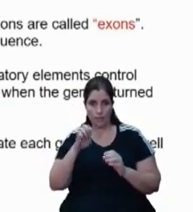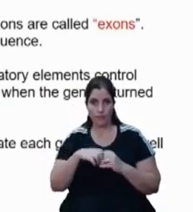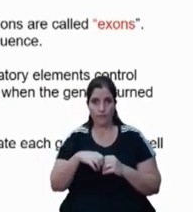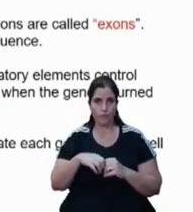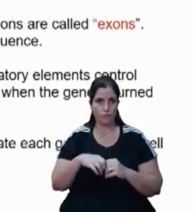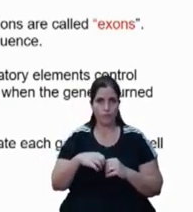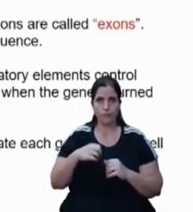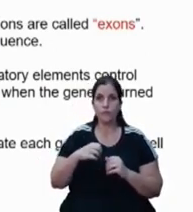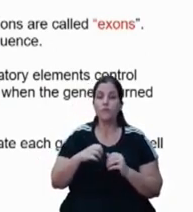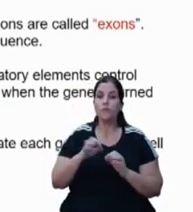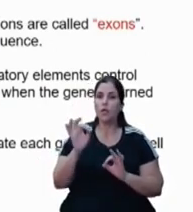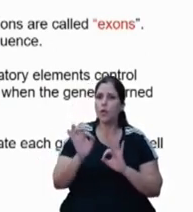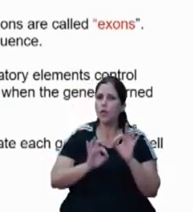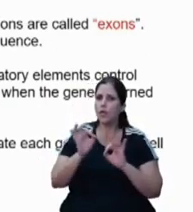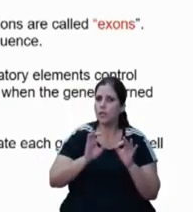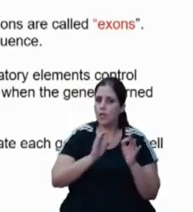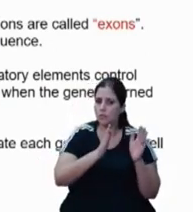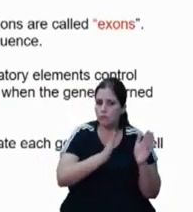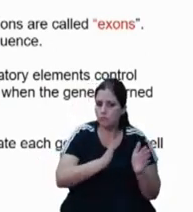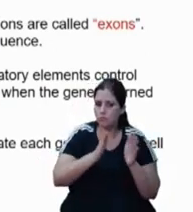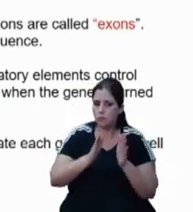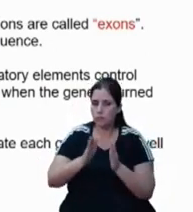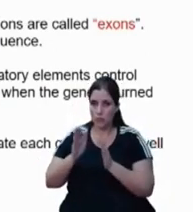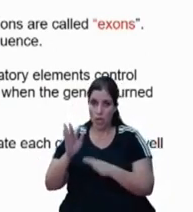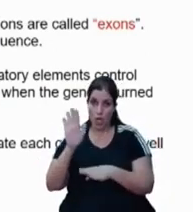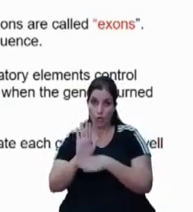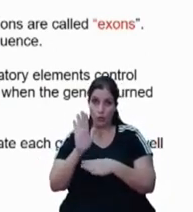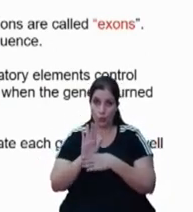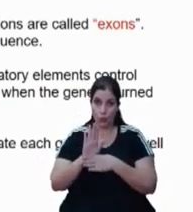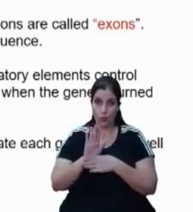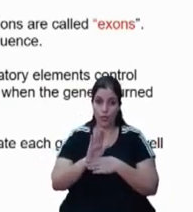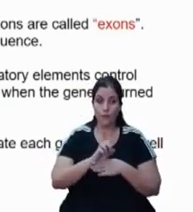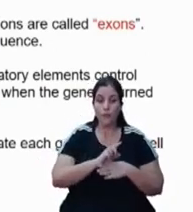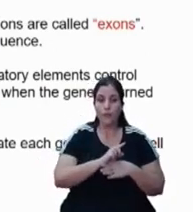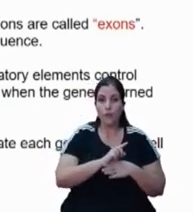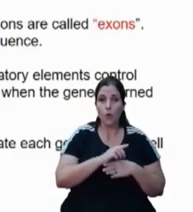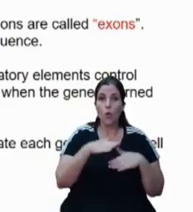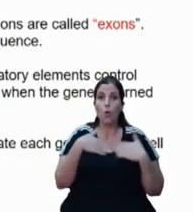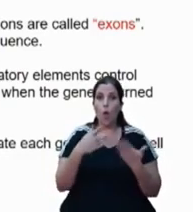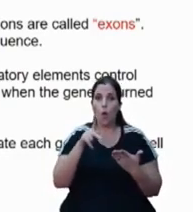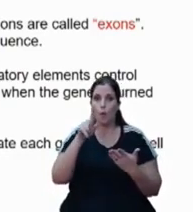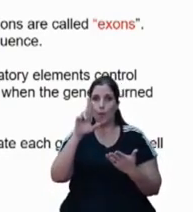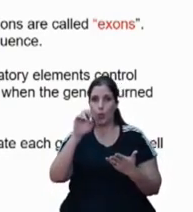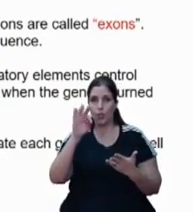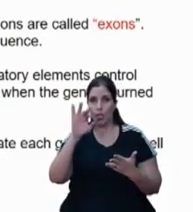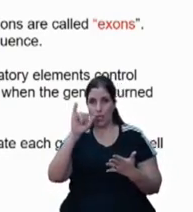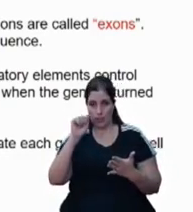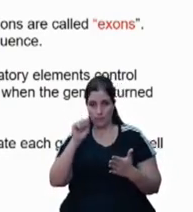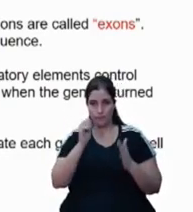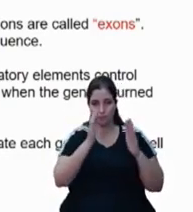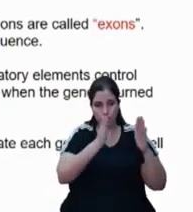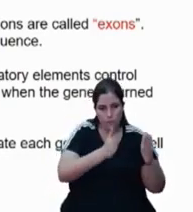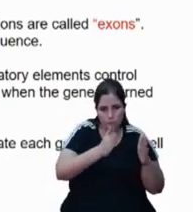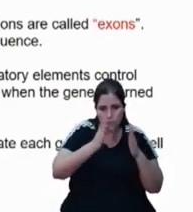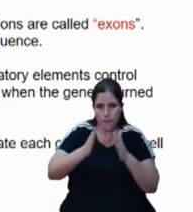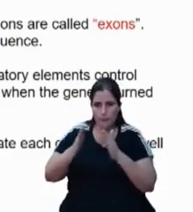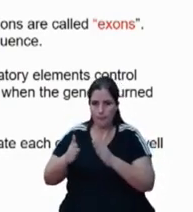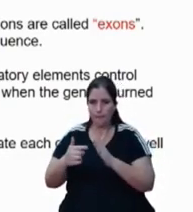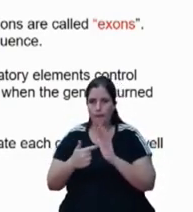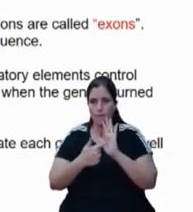typically organizados em organized into segmentos que segments contribuem that para a contribute to the sequência da protein proteína. sequence. Essas regiões These são segments chamadas are de called exons.